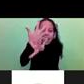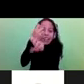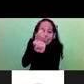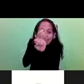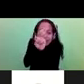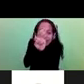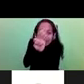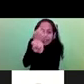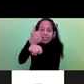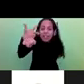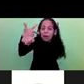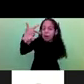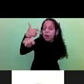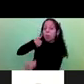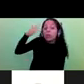dando atenção.